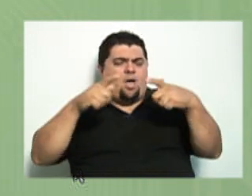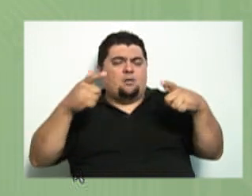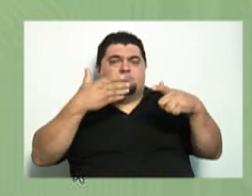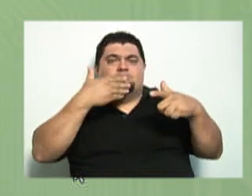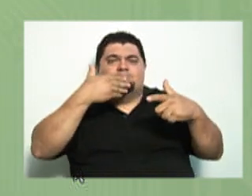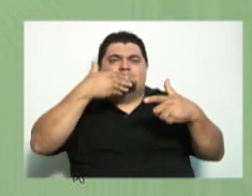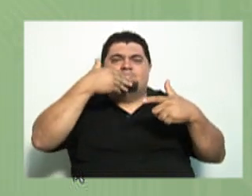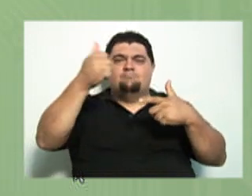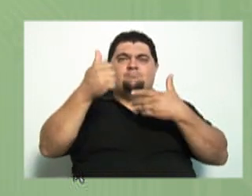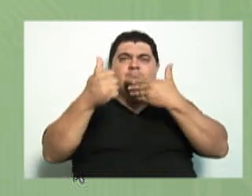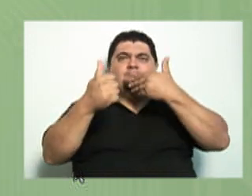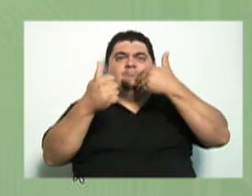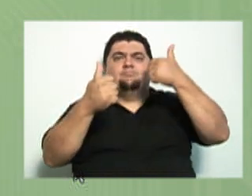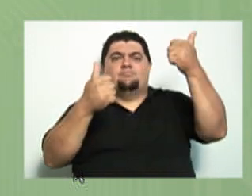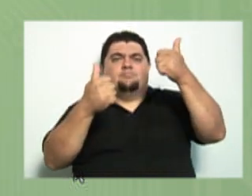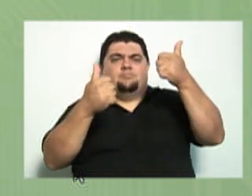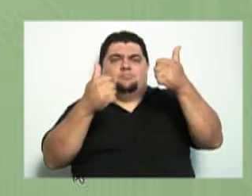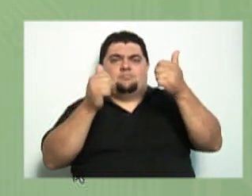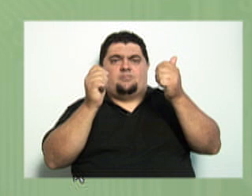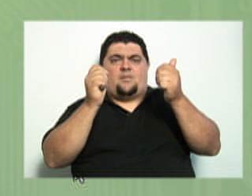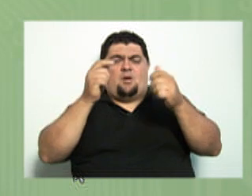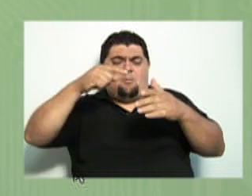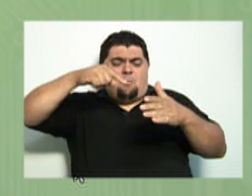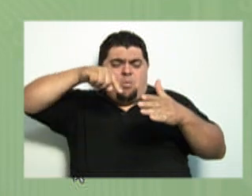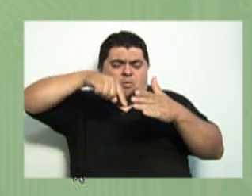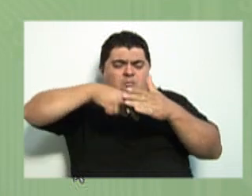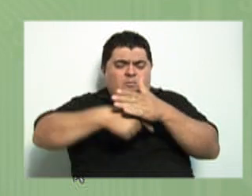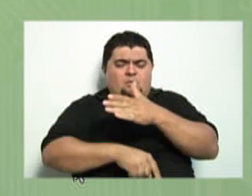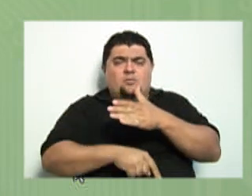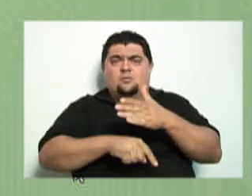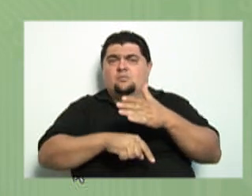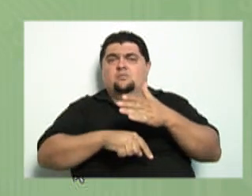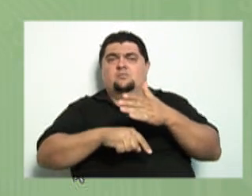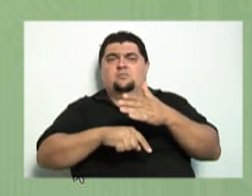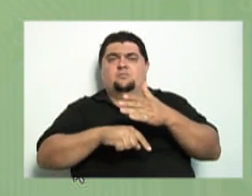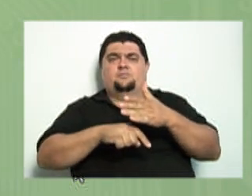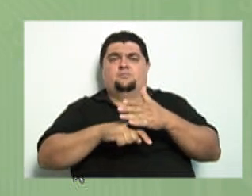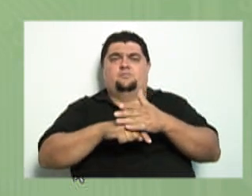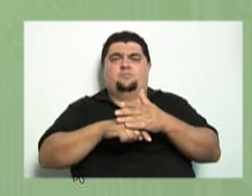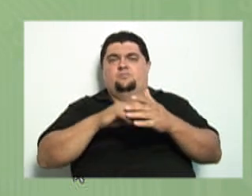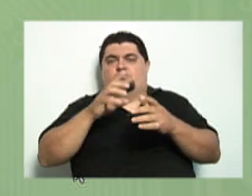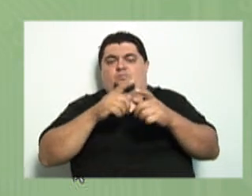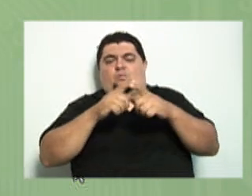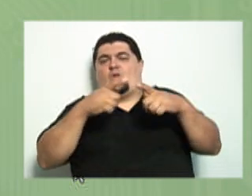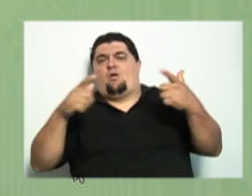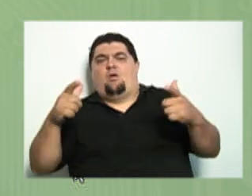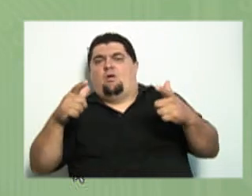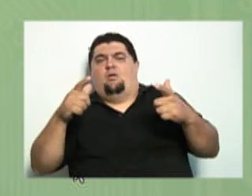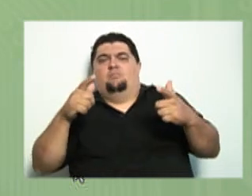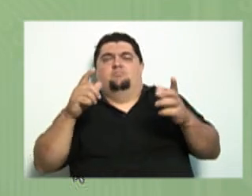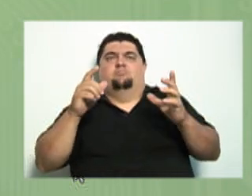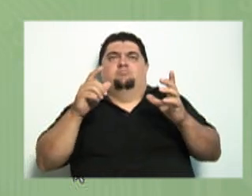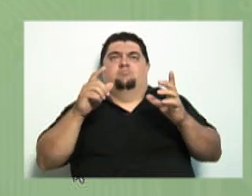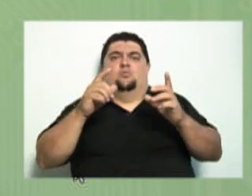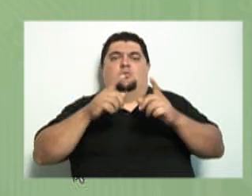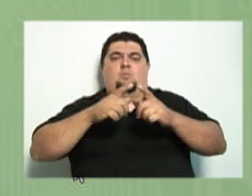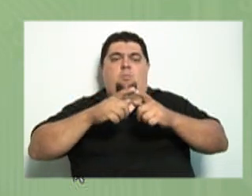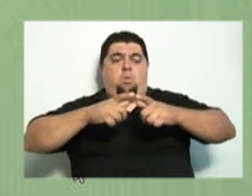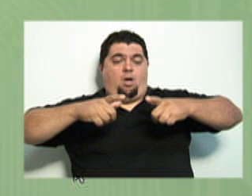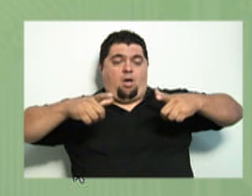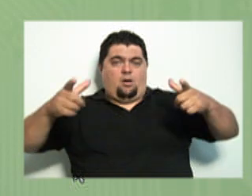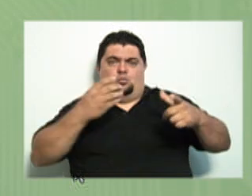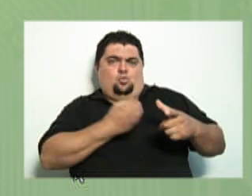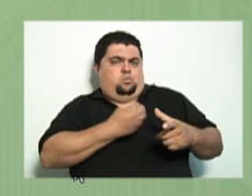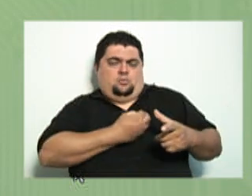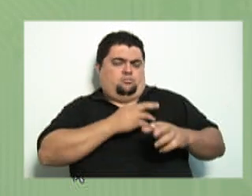melhoramento, é uma coisa um pouco mais profunda do que somente um crescimento no sentido bruto de aumentar um